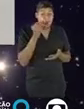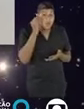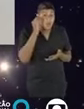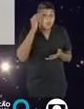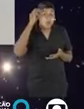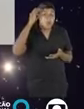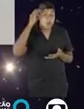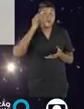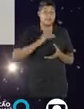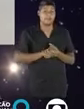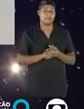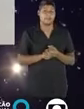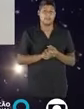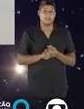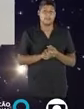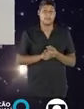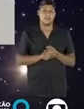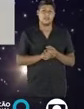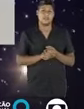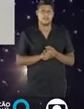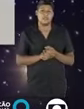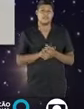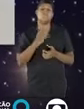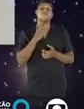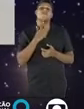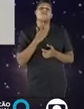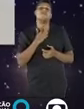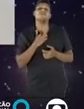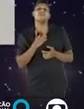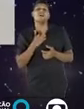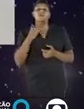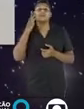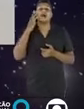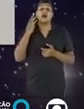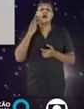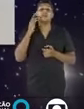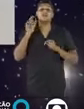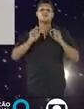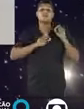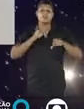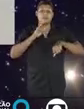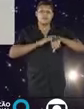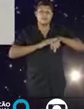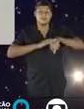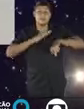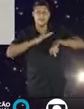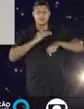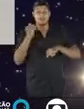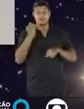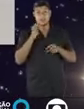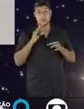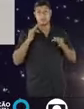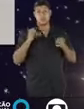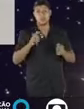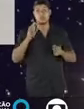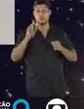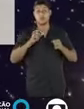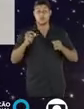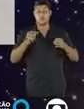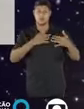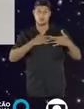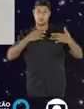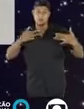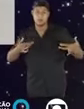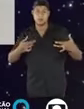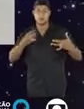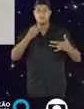conhecimento e boa vontade. Porque eu acho que talvez o mais importante de tudo seja